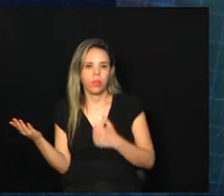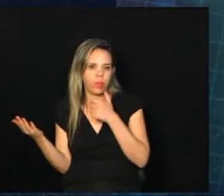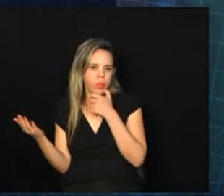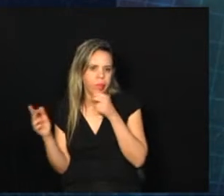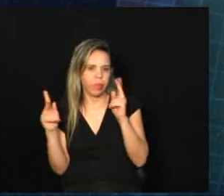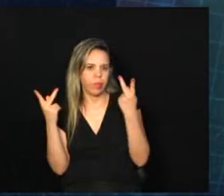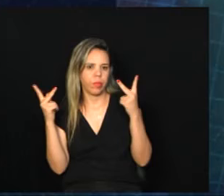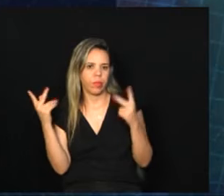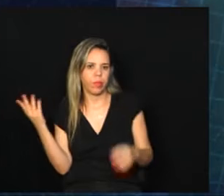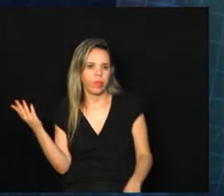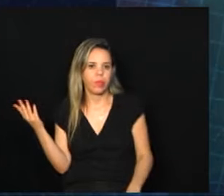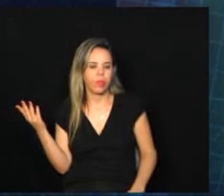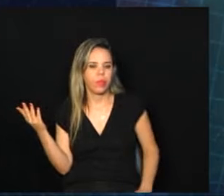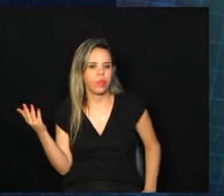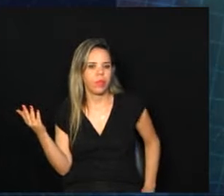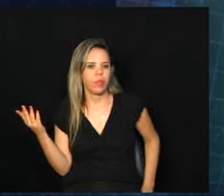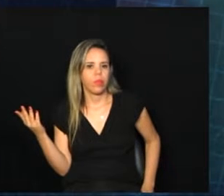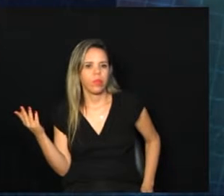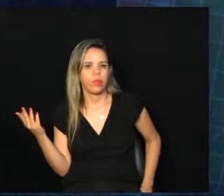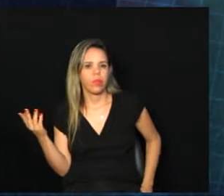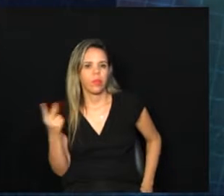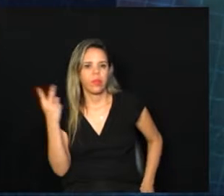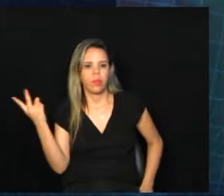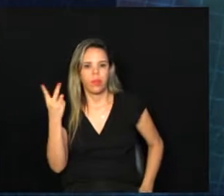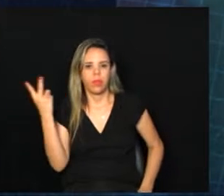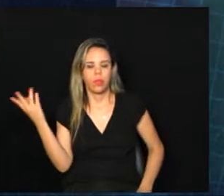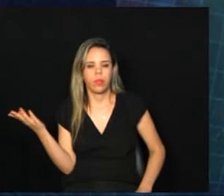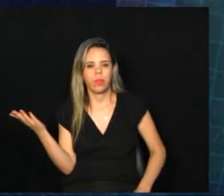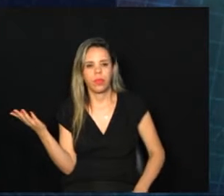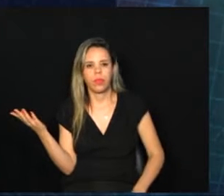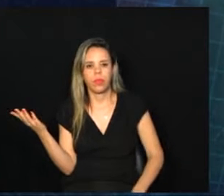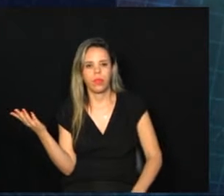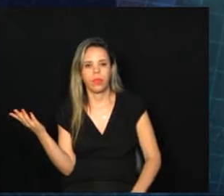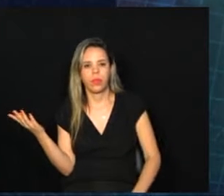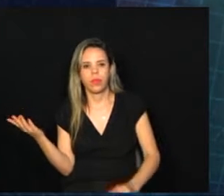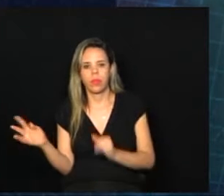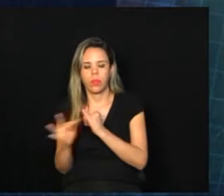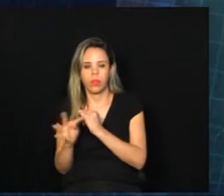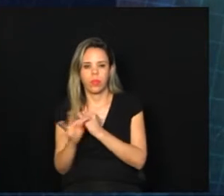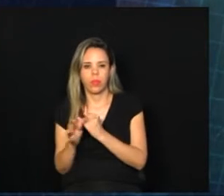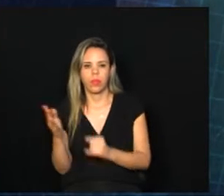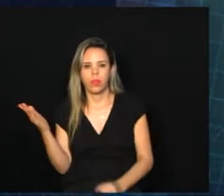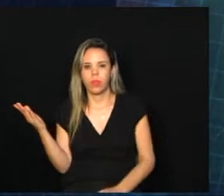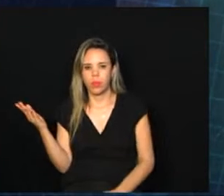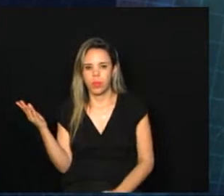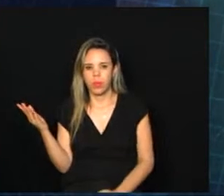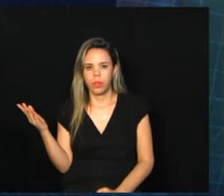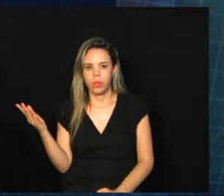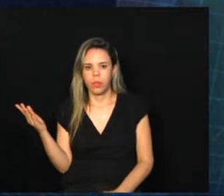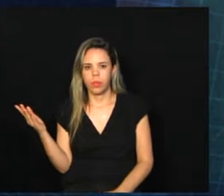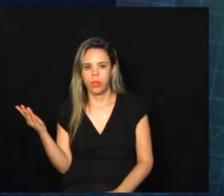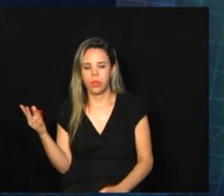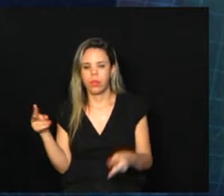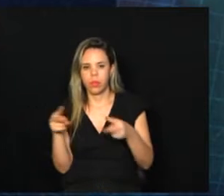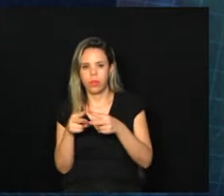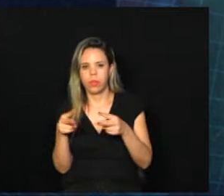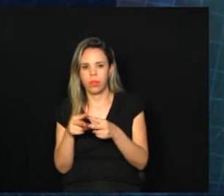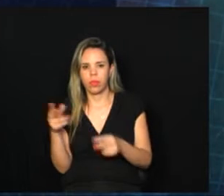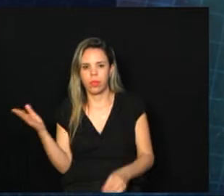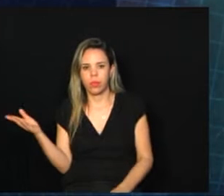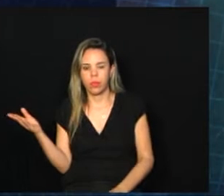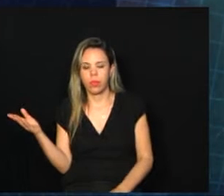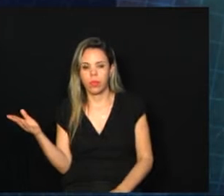762, Hortolândia, 711, Valinhos, 380, Itatiba, 315,